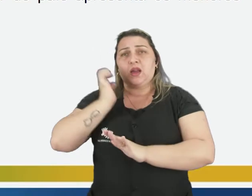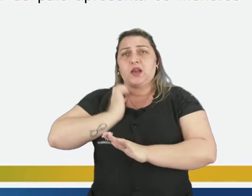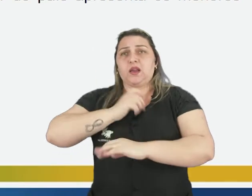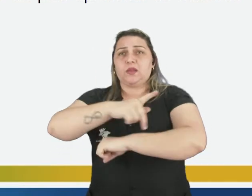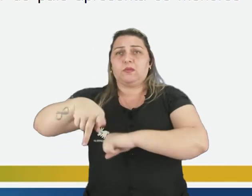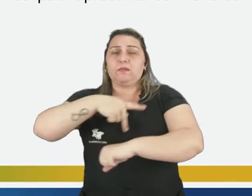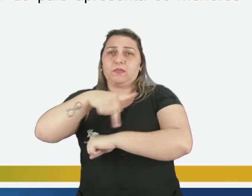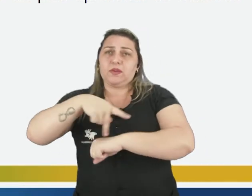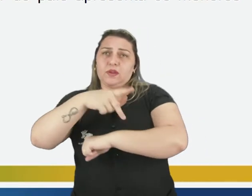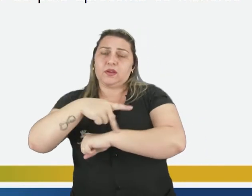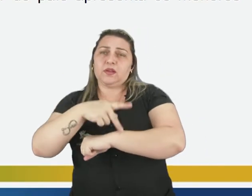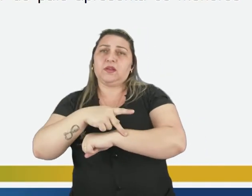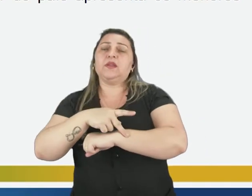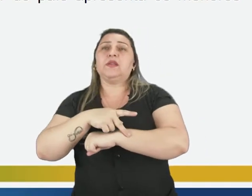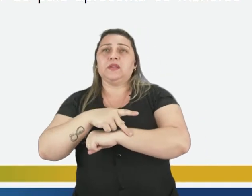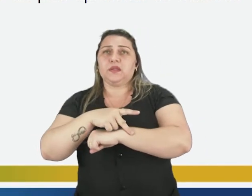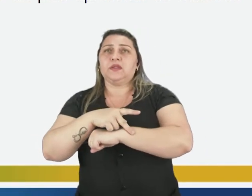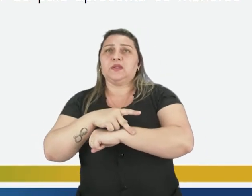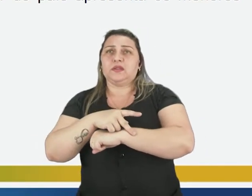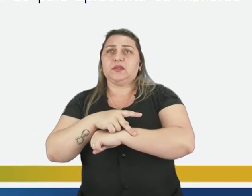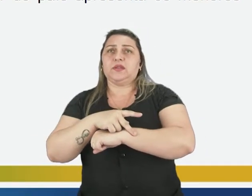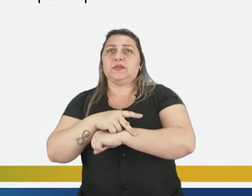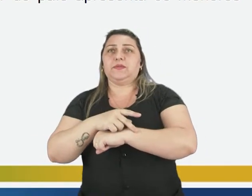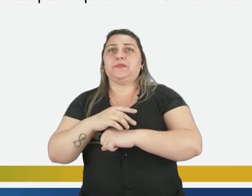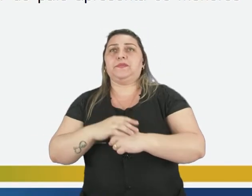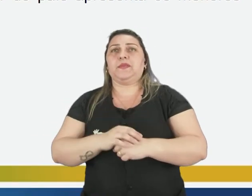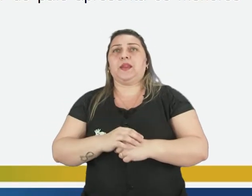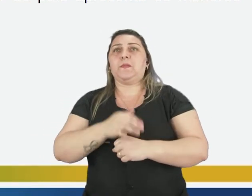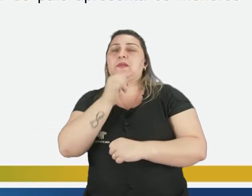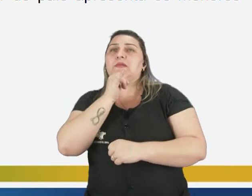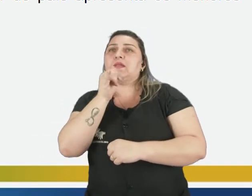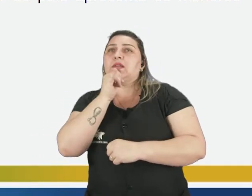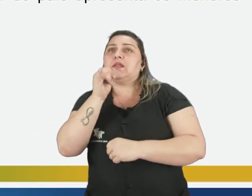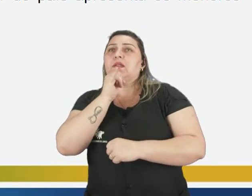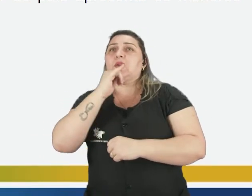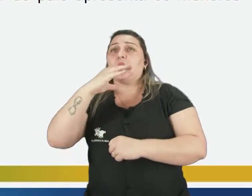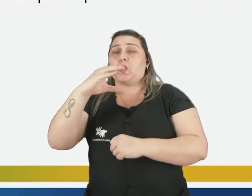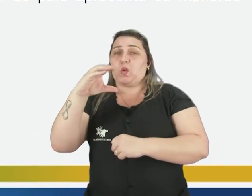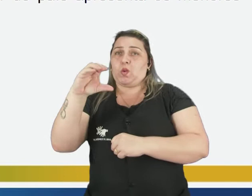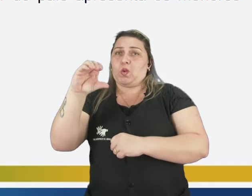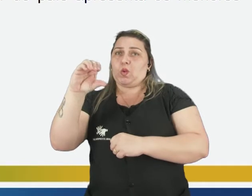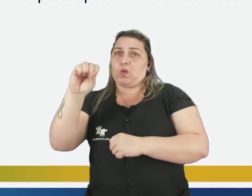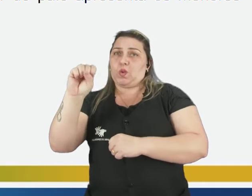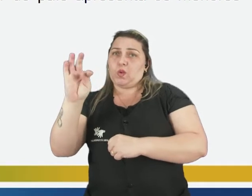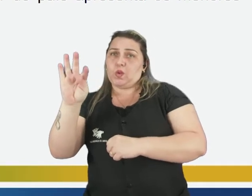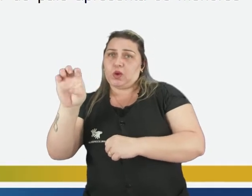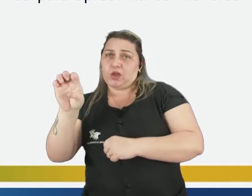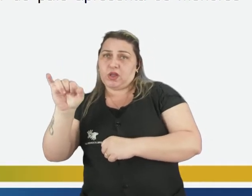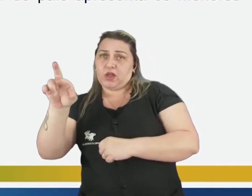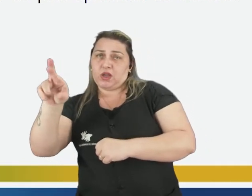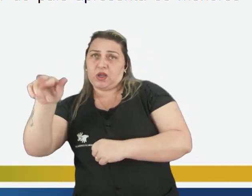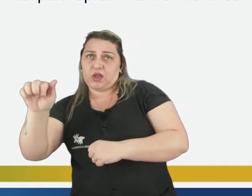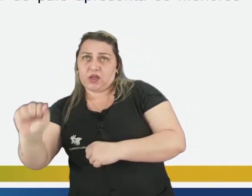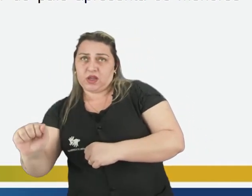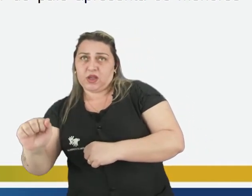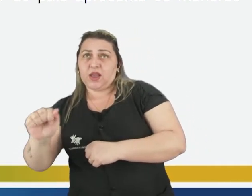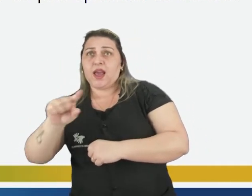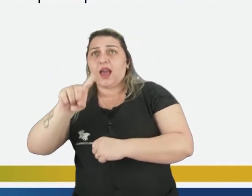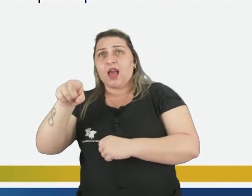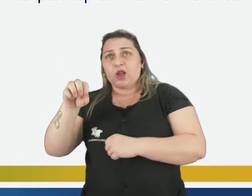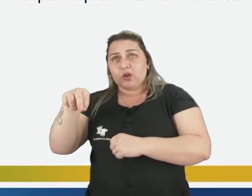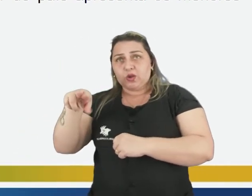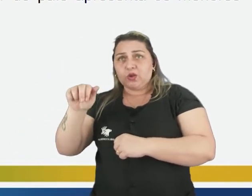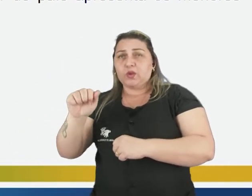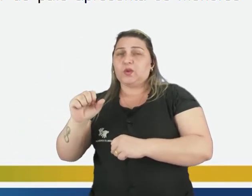país está muito mais concentrada nas áreas costeiras, como citei anteriormente, onde se encontra as zonas